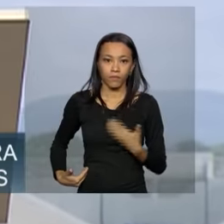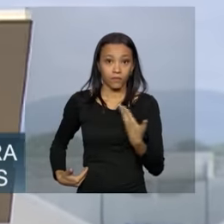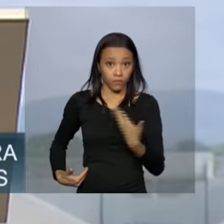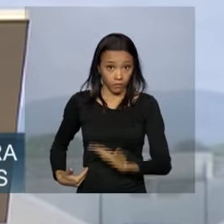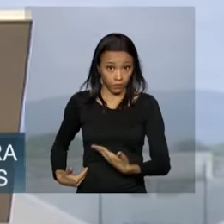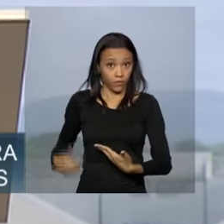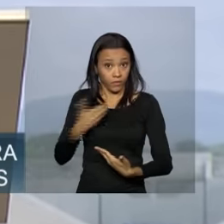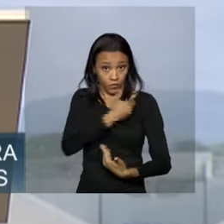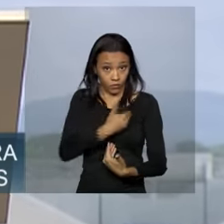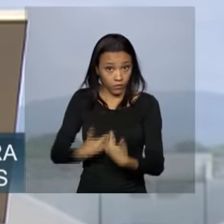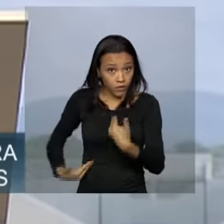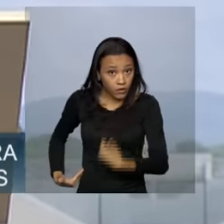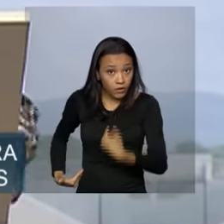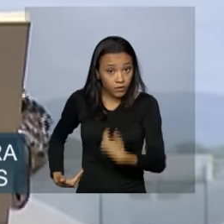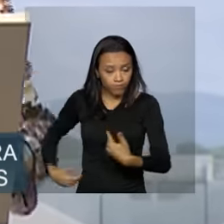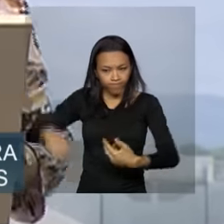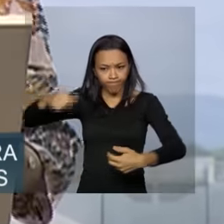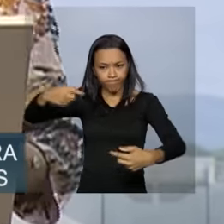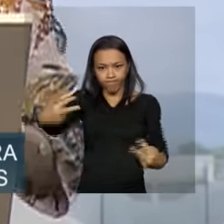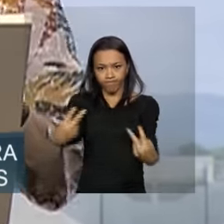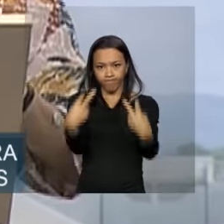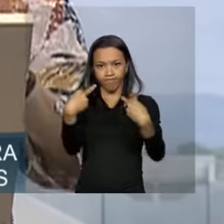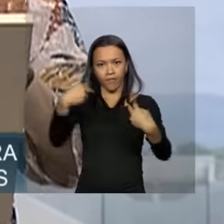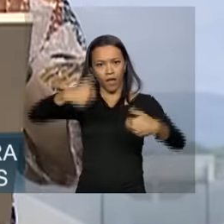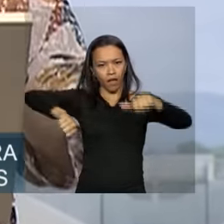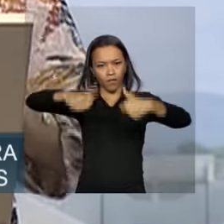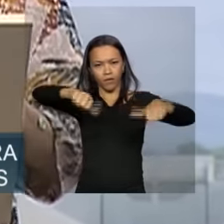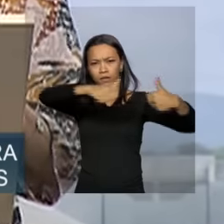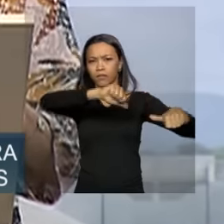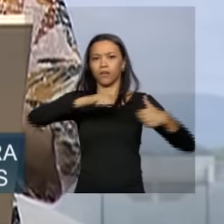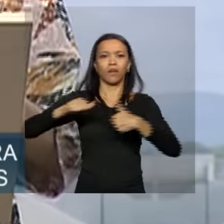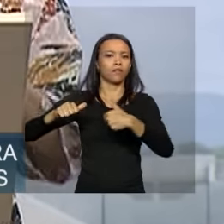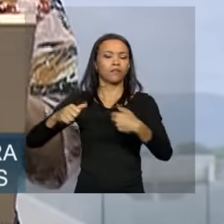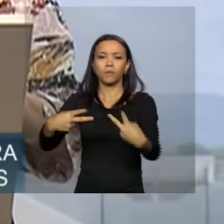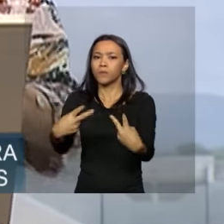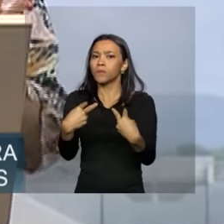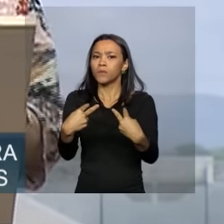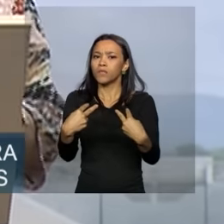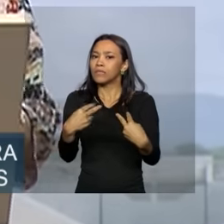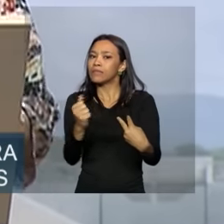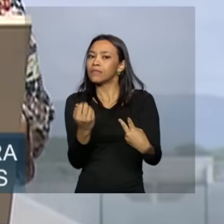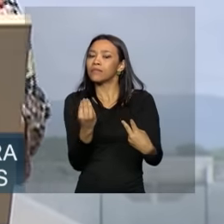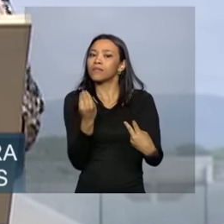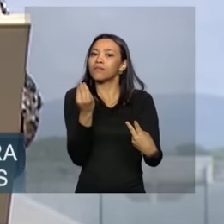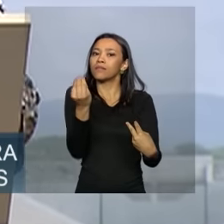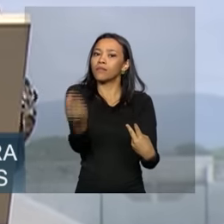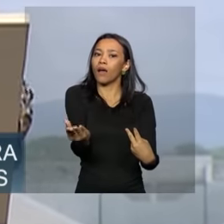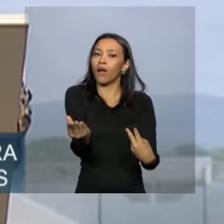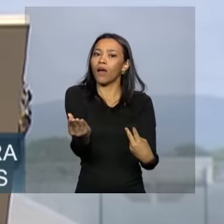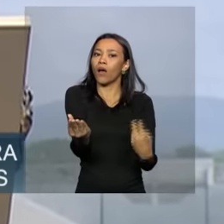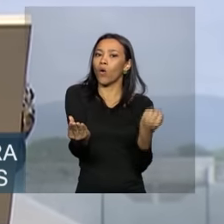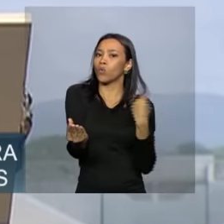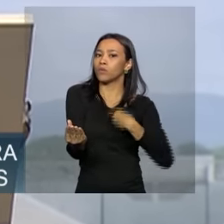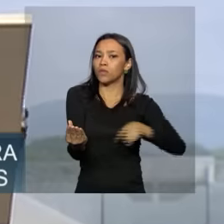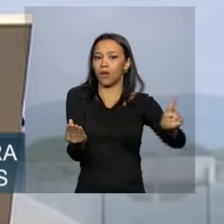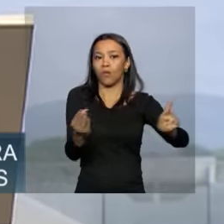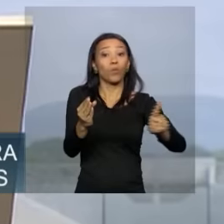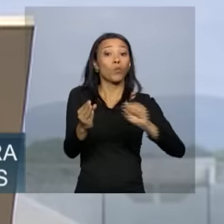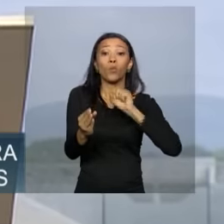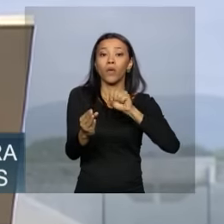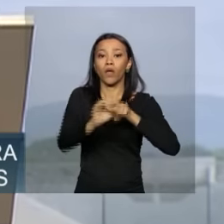um governo tem de ser julgado pelo fato dele dar ou não oportunidade ao seu